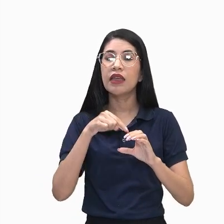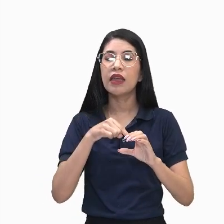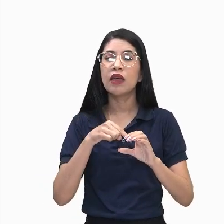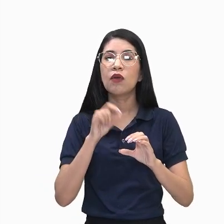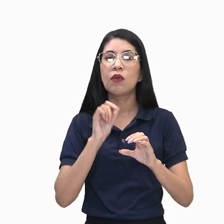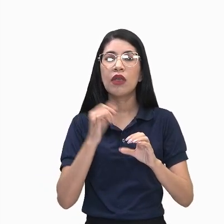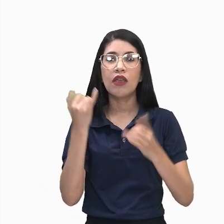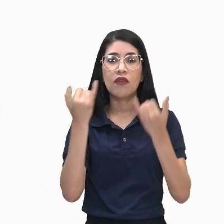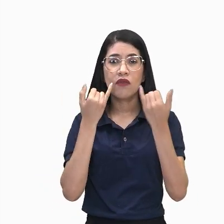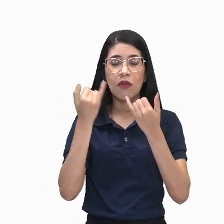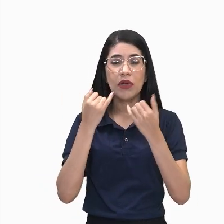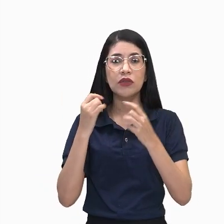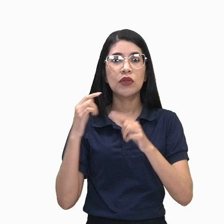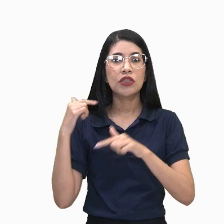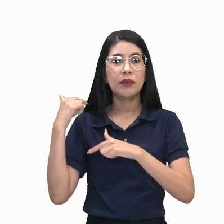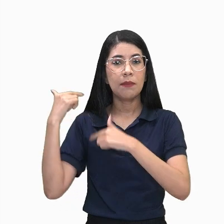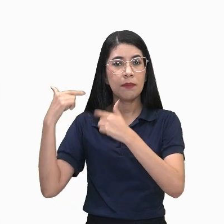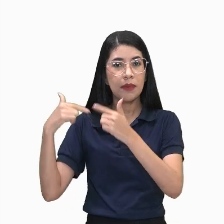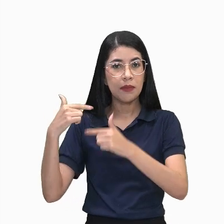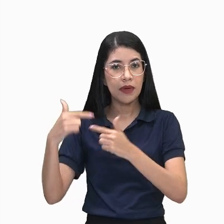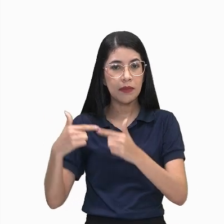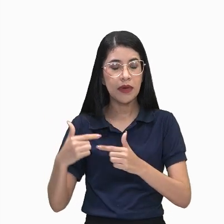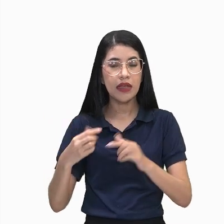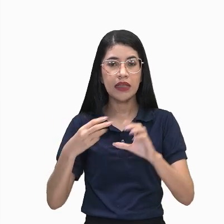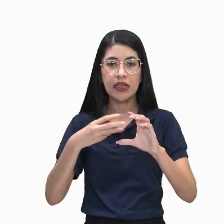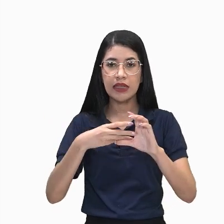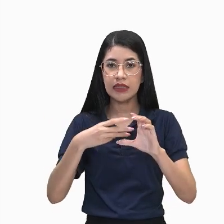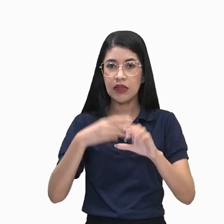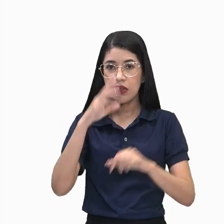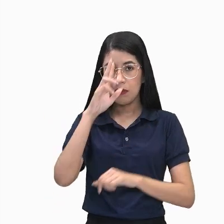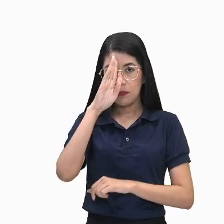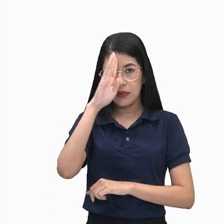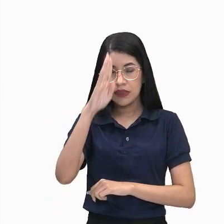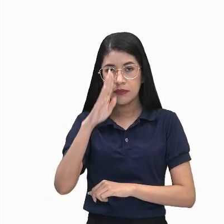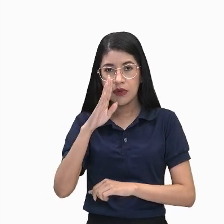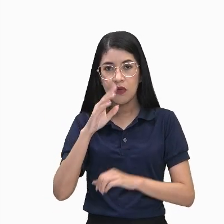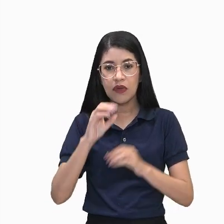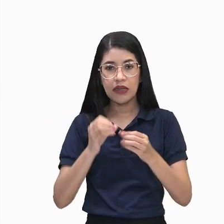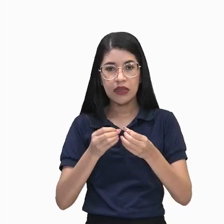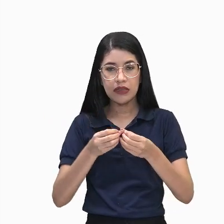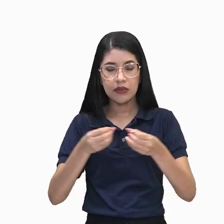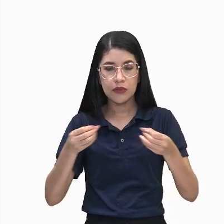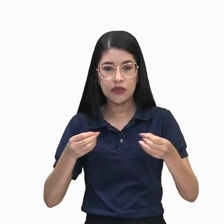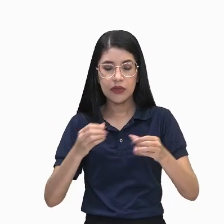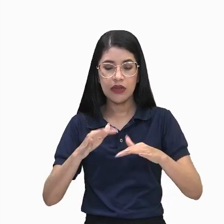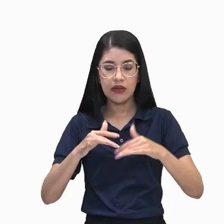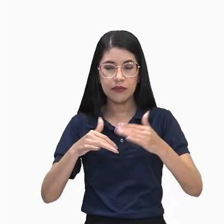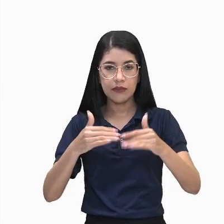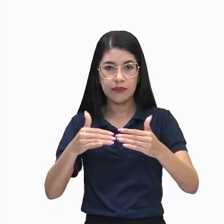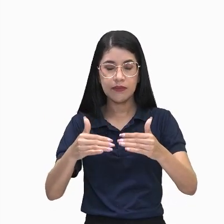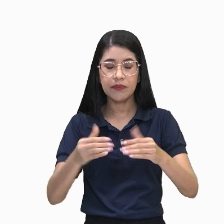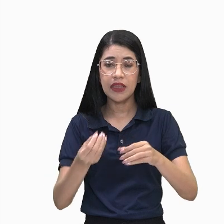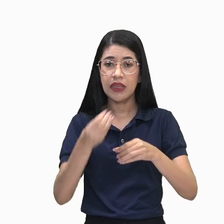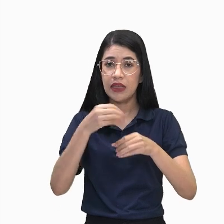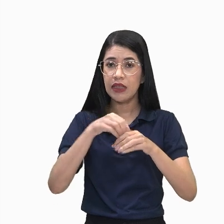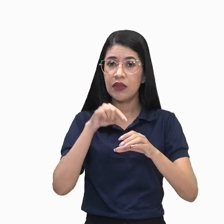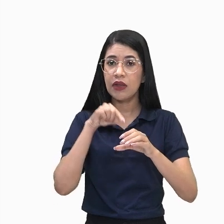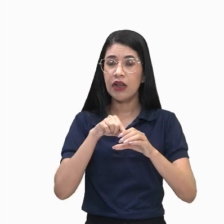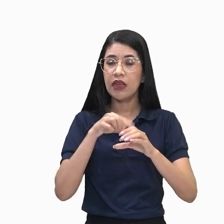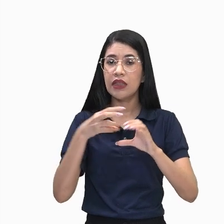hereditária que é passada da célula-mãe para a célula-filha. E ali dentro dessa célula tem